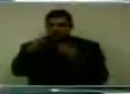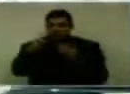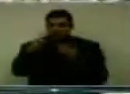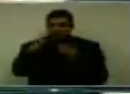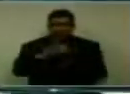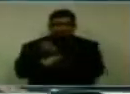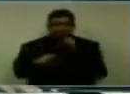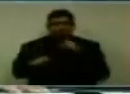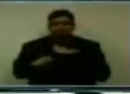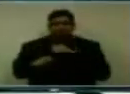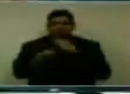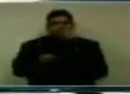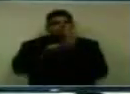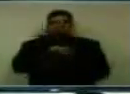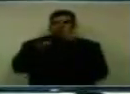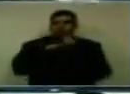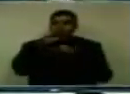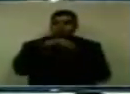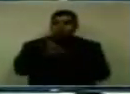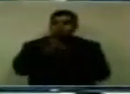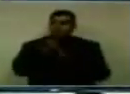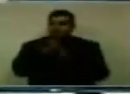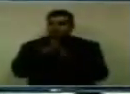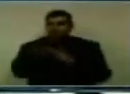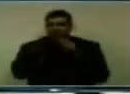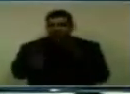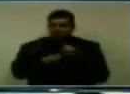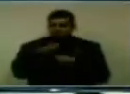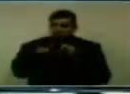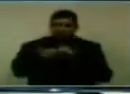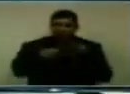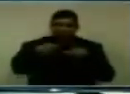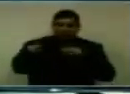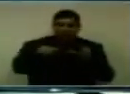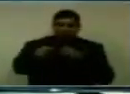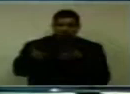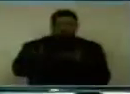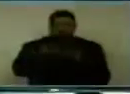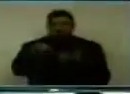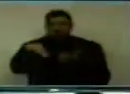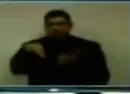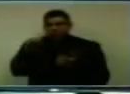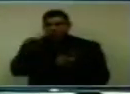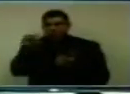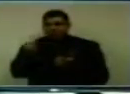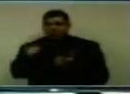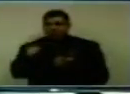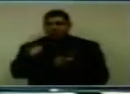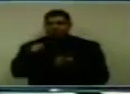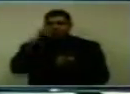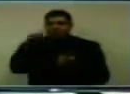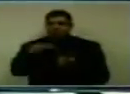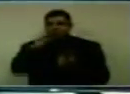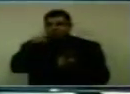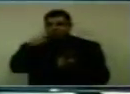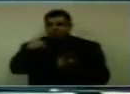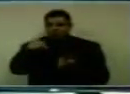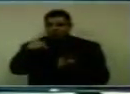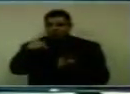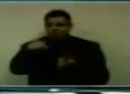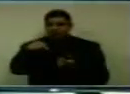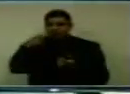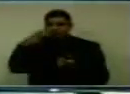3,05, não tinha como, era absolutamente inexequível que a meta de 2007